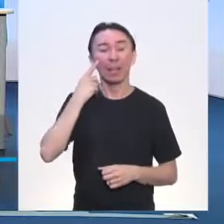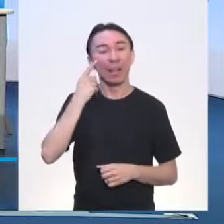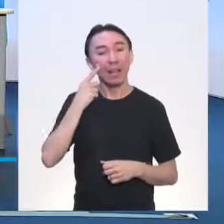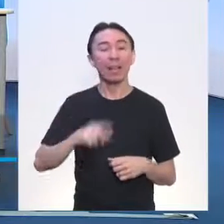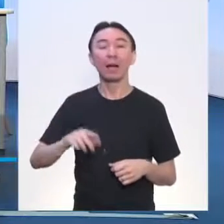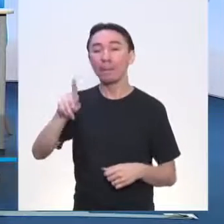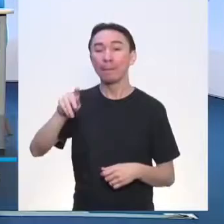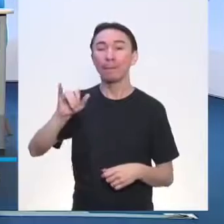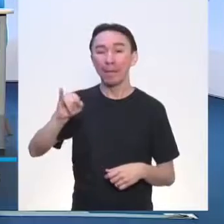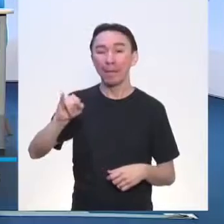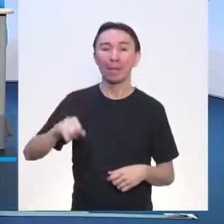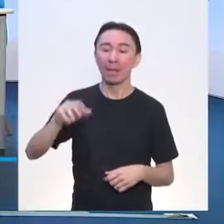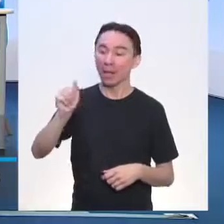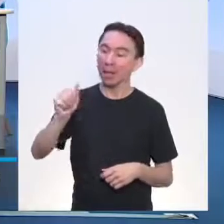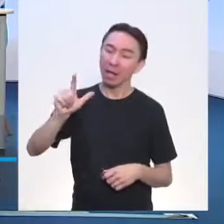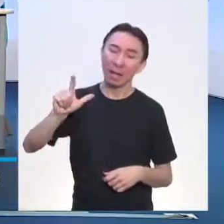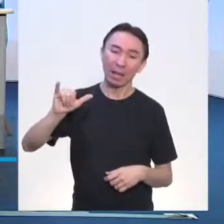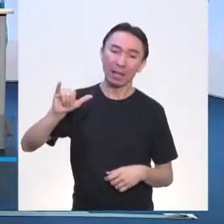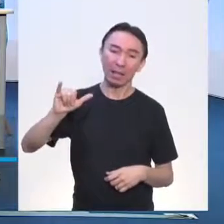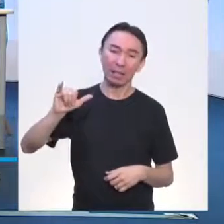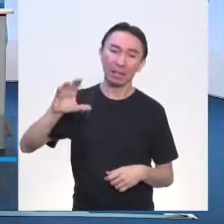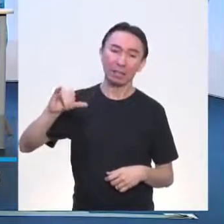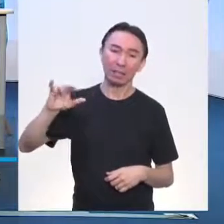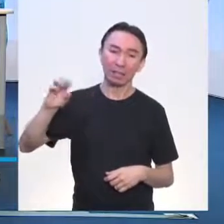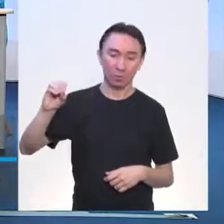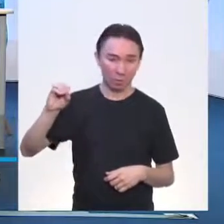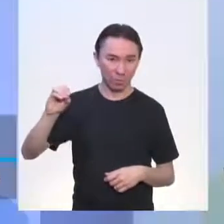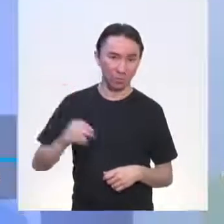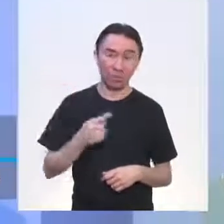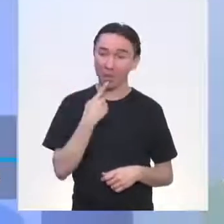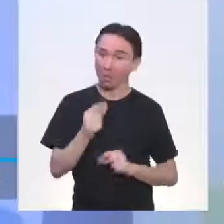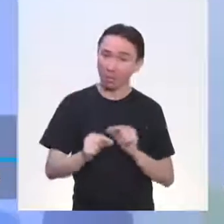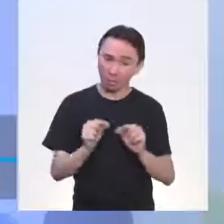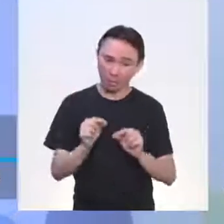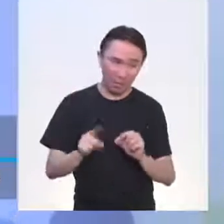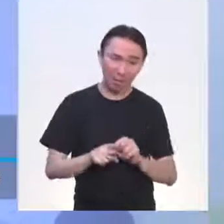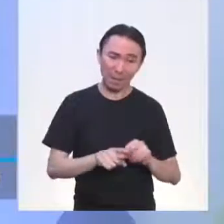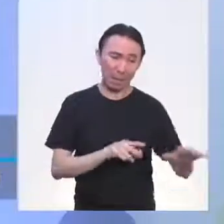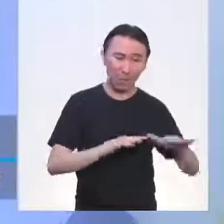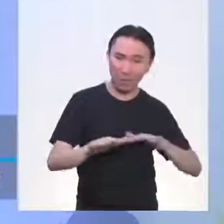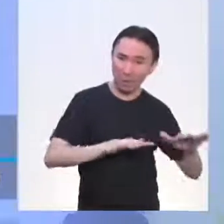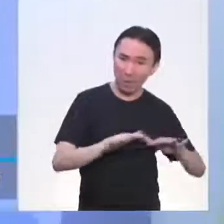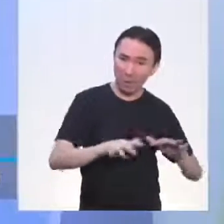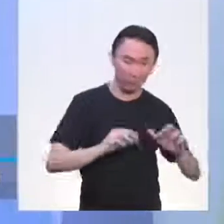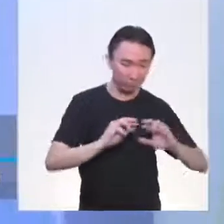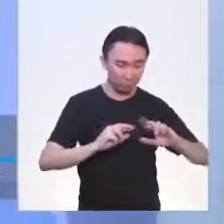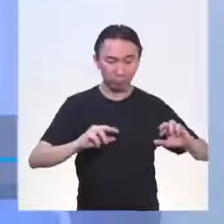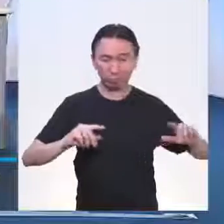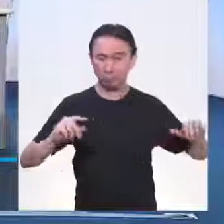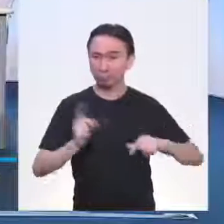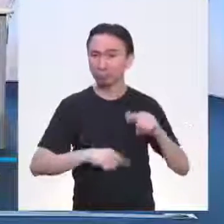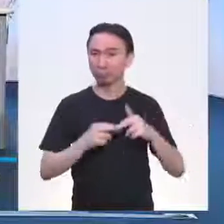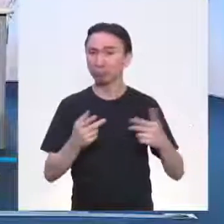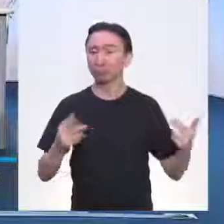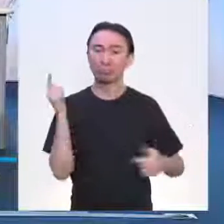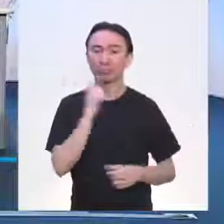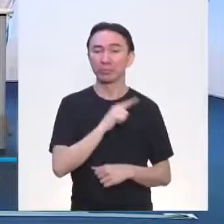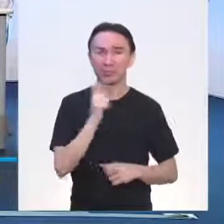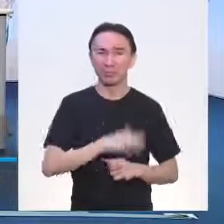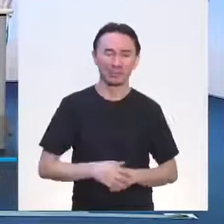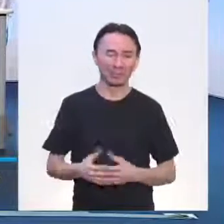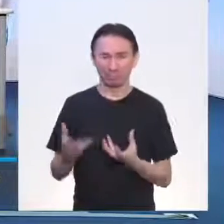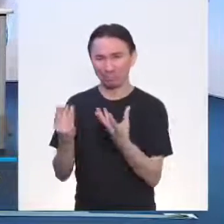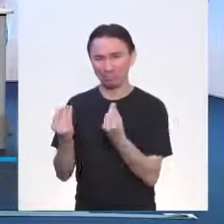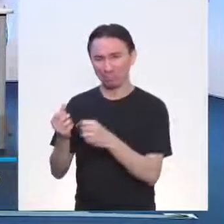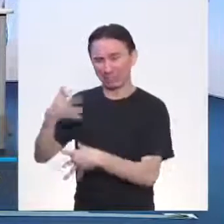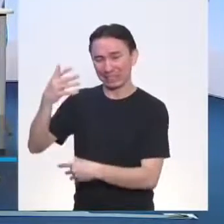para movimentar coisas. Legal. Quem sou eu para discordar desse pessoal aí, categoria? Opa, muito bem. Muitos outros aqui, tá, gente? Eu estou vendo, mas não dá